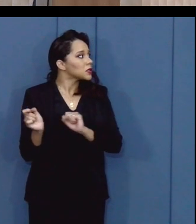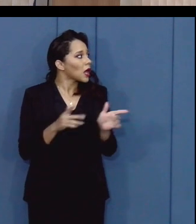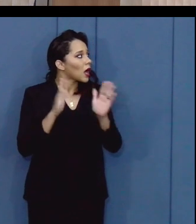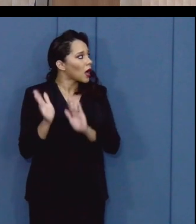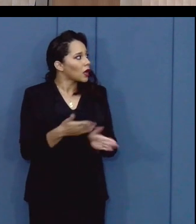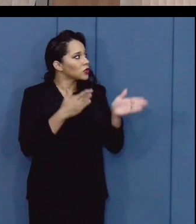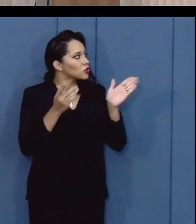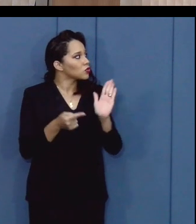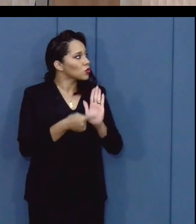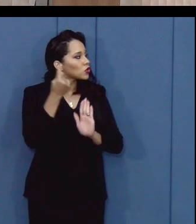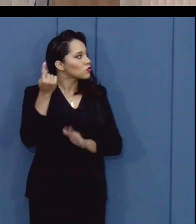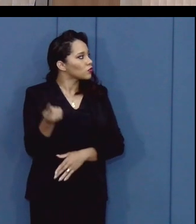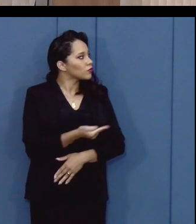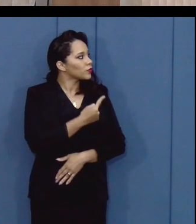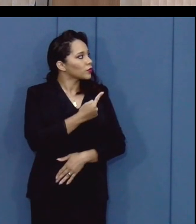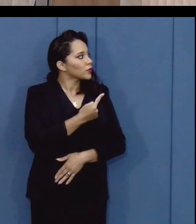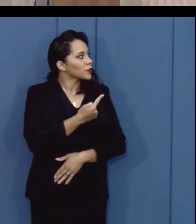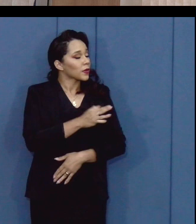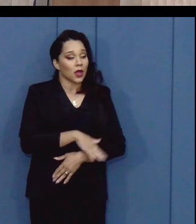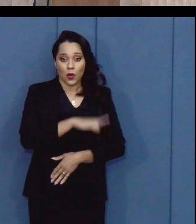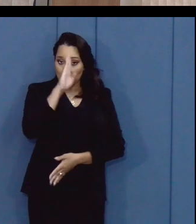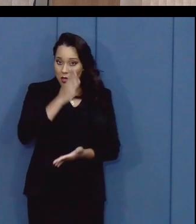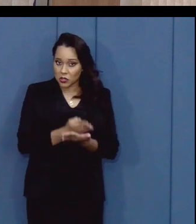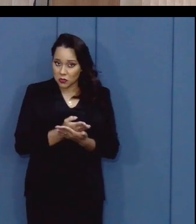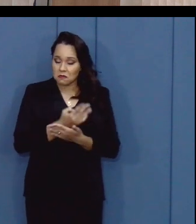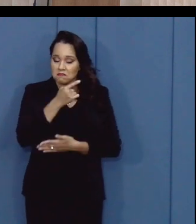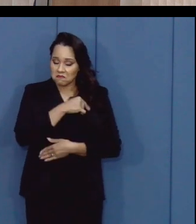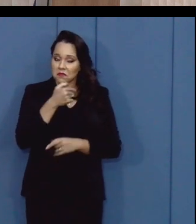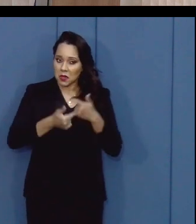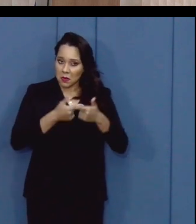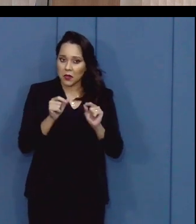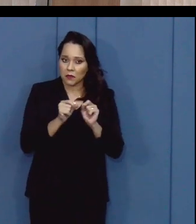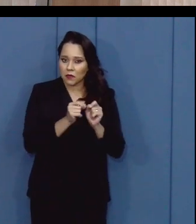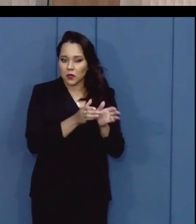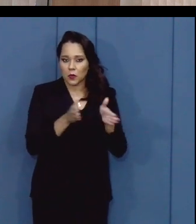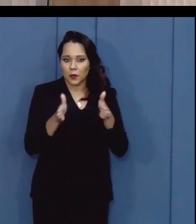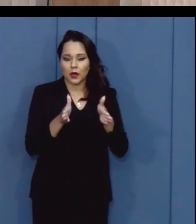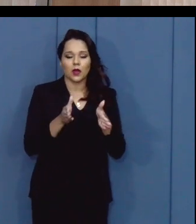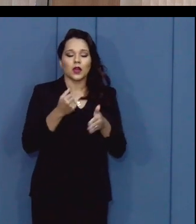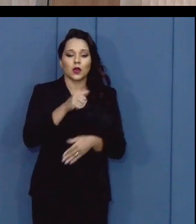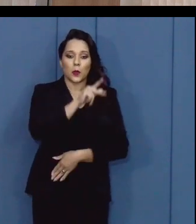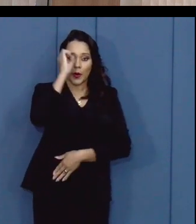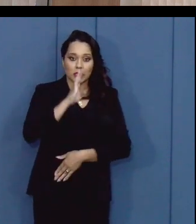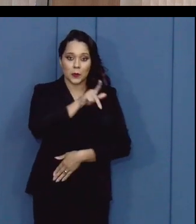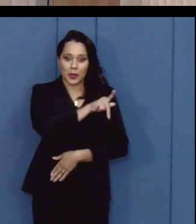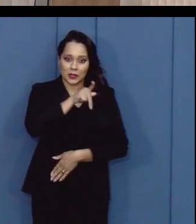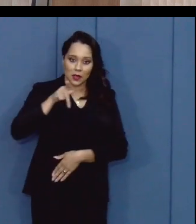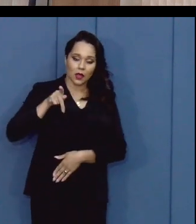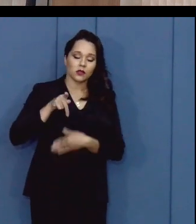slide, que é a visão, né? Eu acredito piamente nisso aí. Isso aí foi um trabalho que foi feito durante a presidência brasileira, que